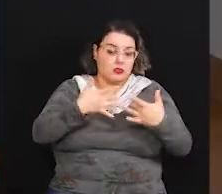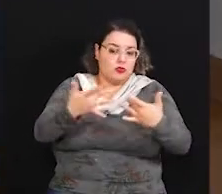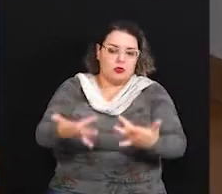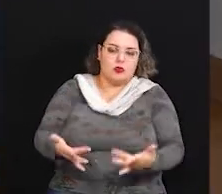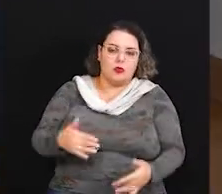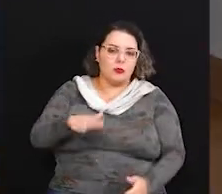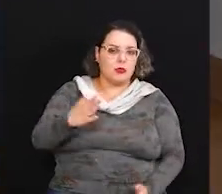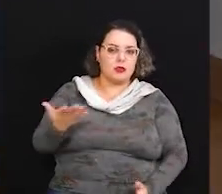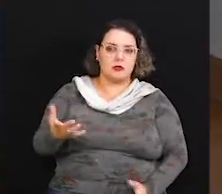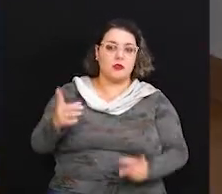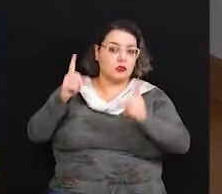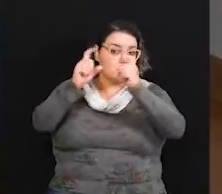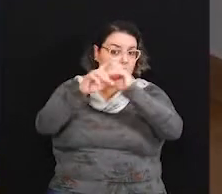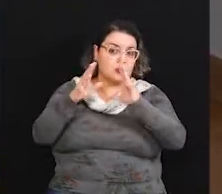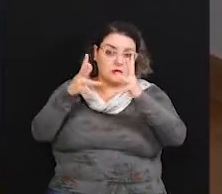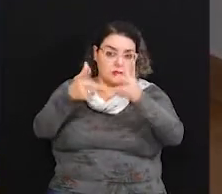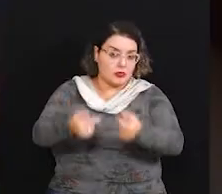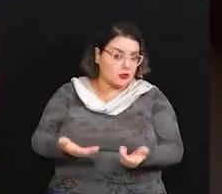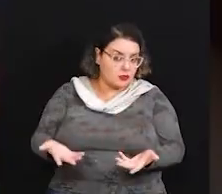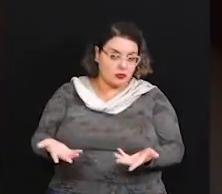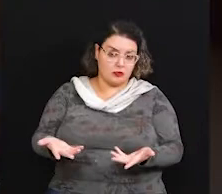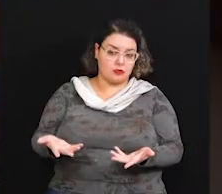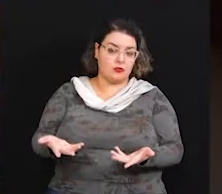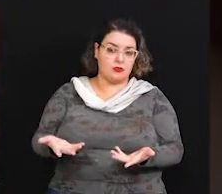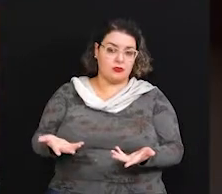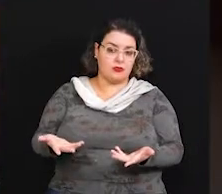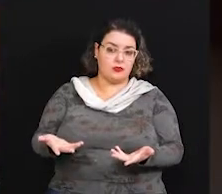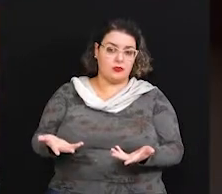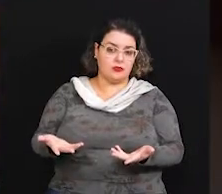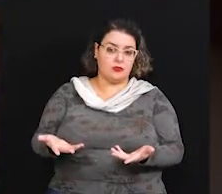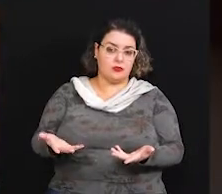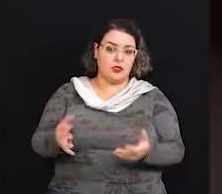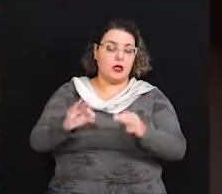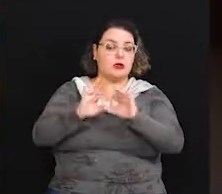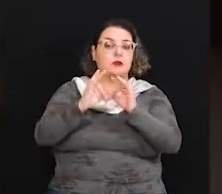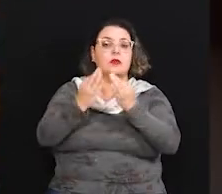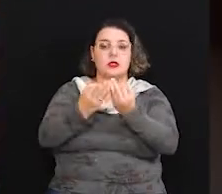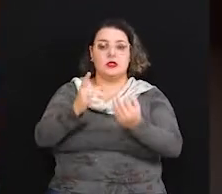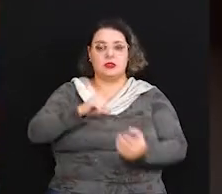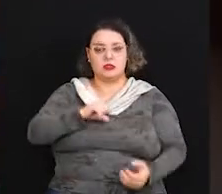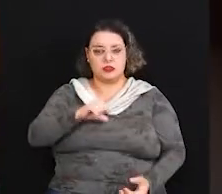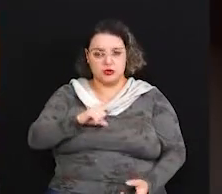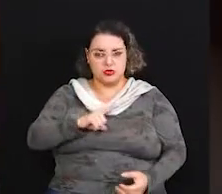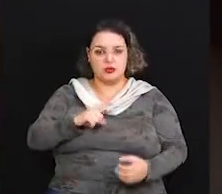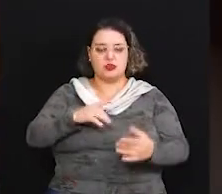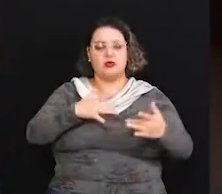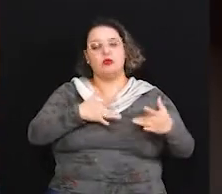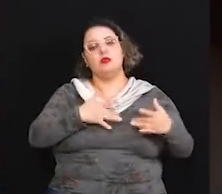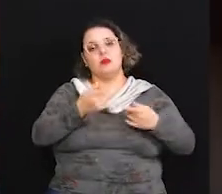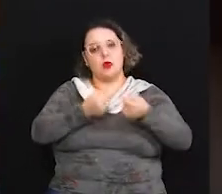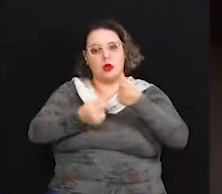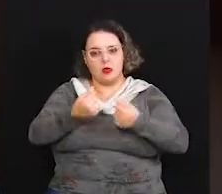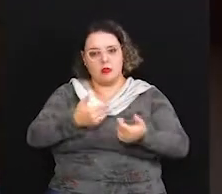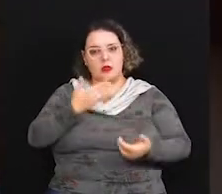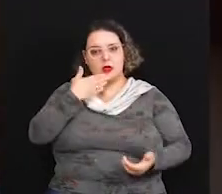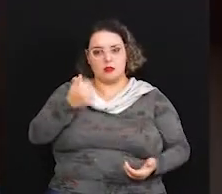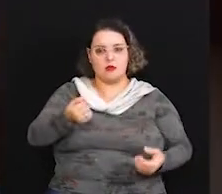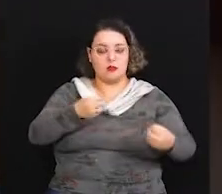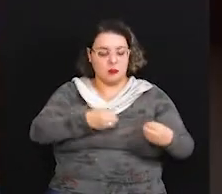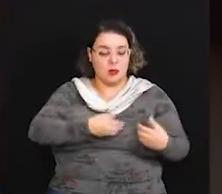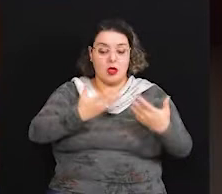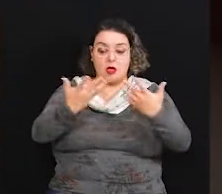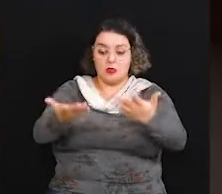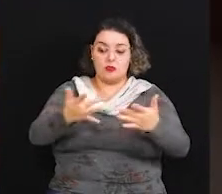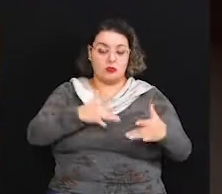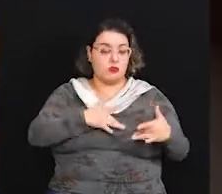porque ficou difícil para todo mundo. Então, as famílias que tinham uma disponibilidade financeira para fazer essa